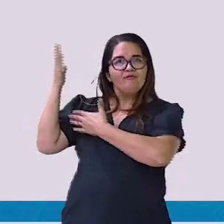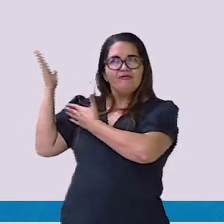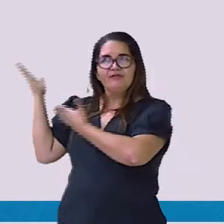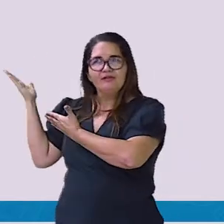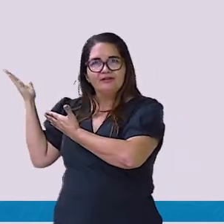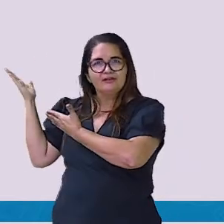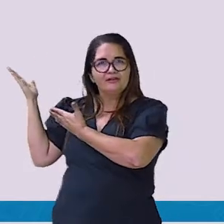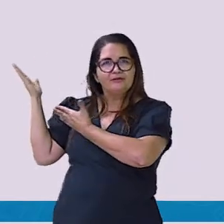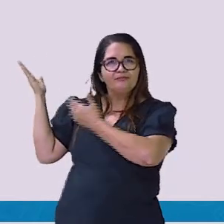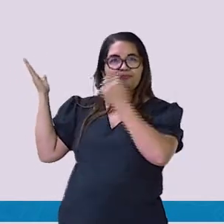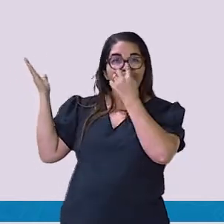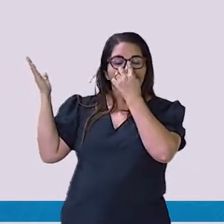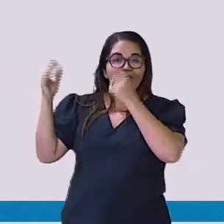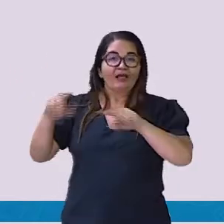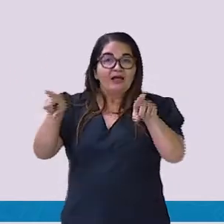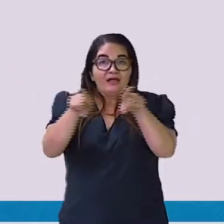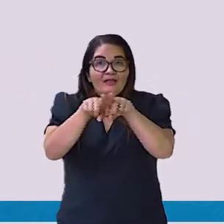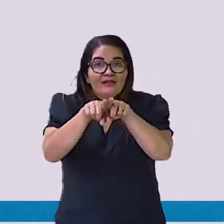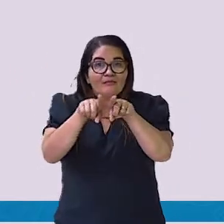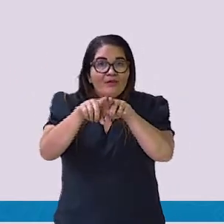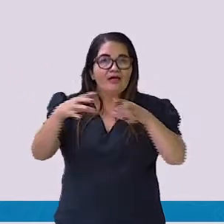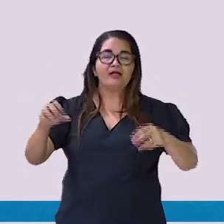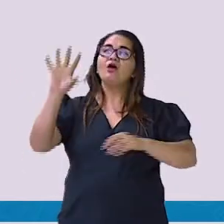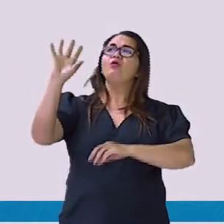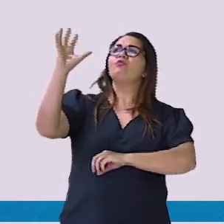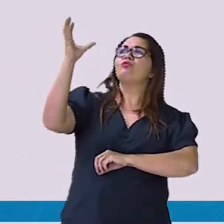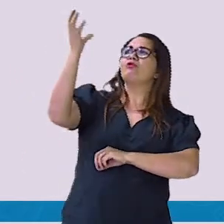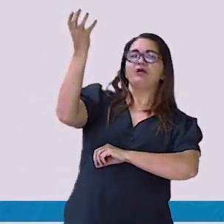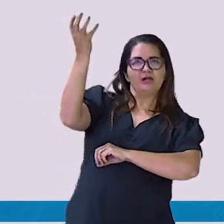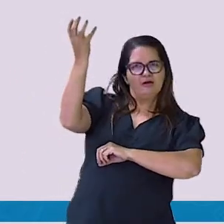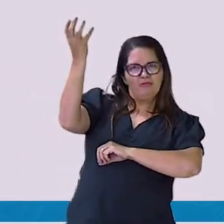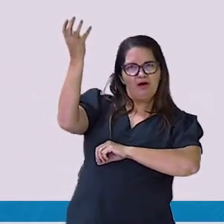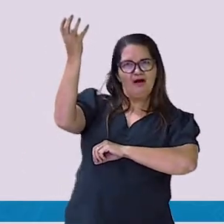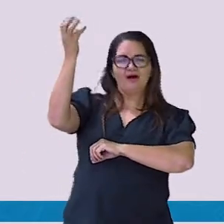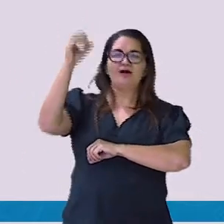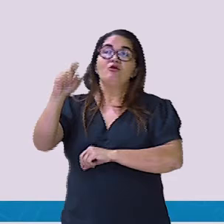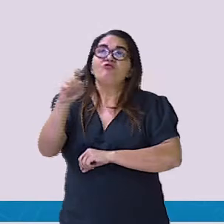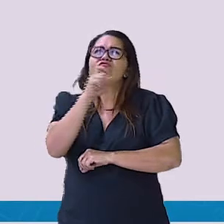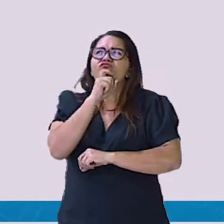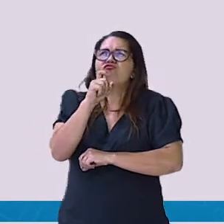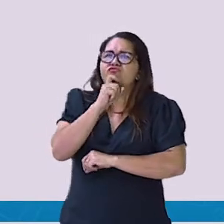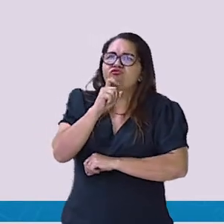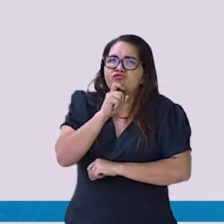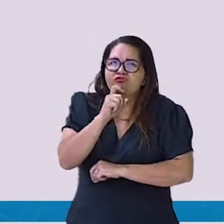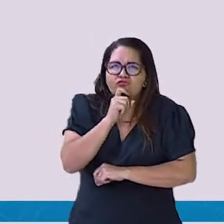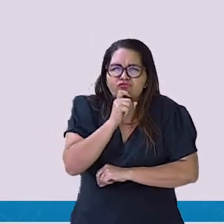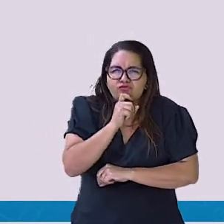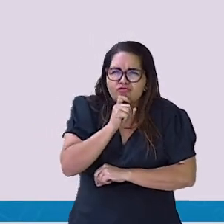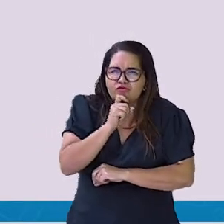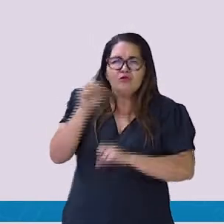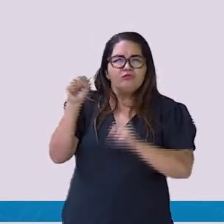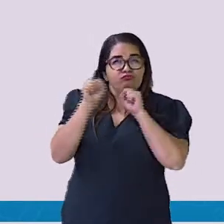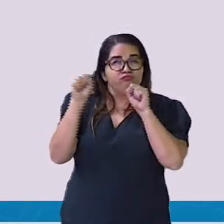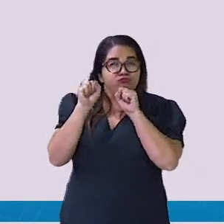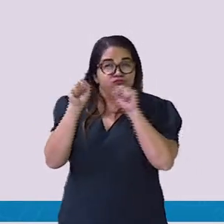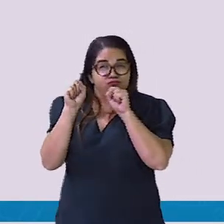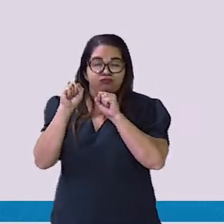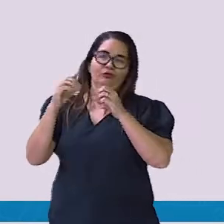tá certo? E o clima polar. Que não é que está escrito errado, não, que não está escrito em